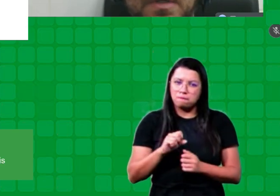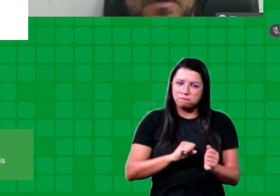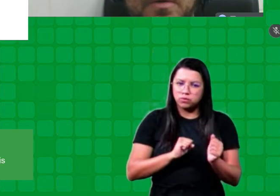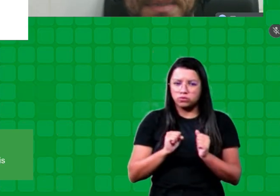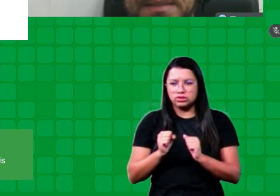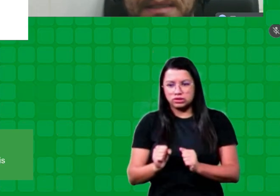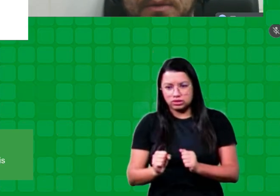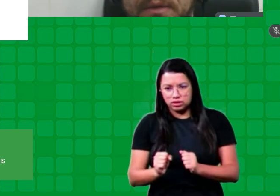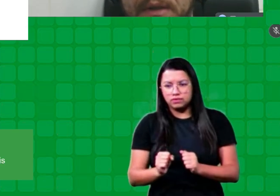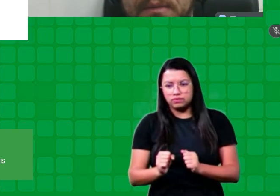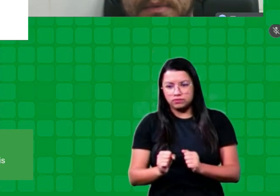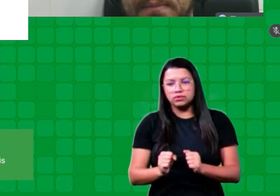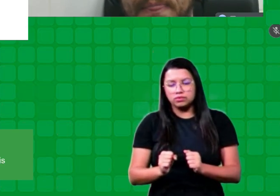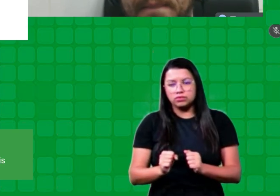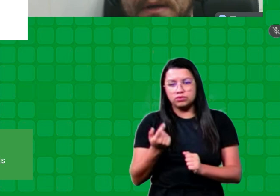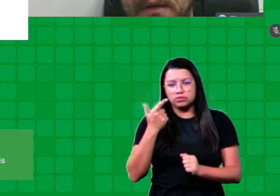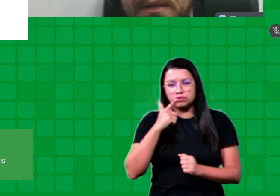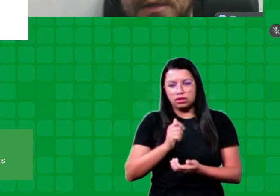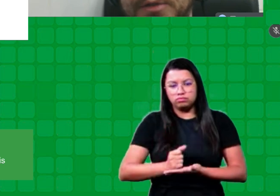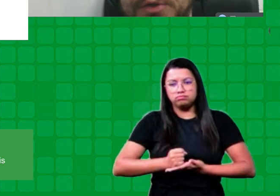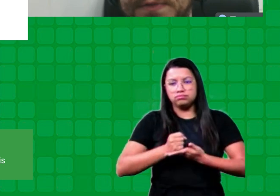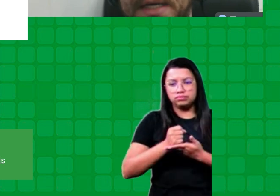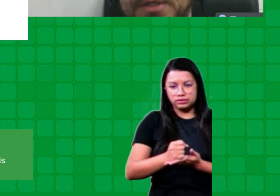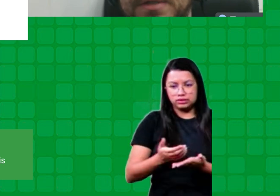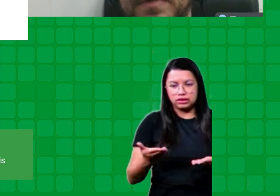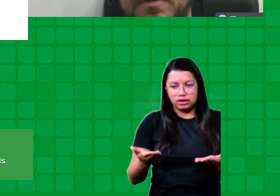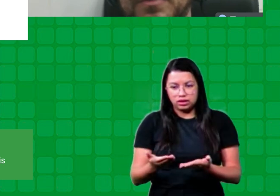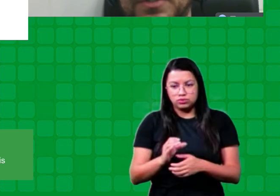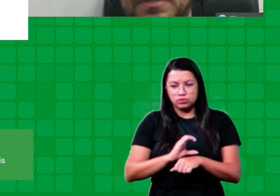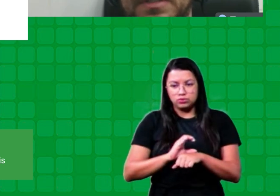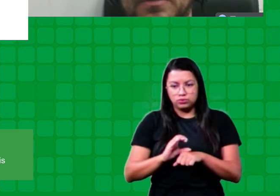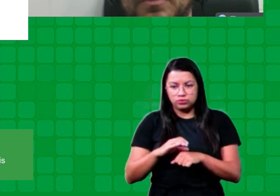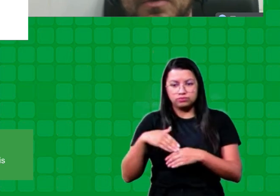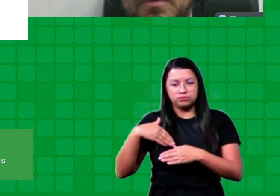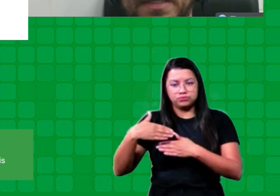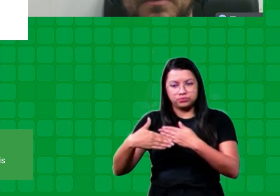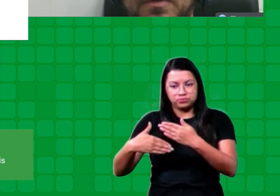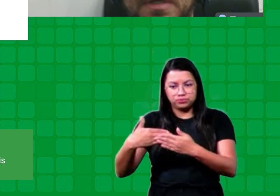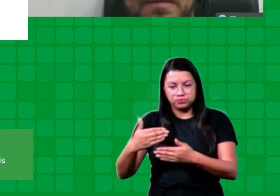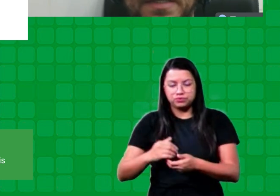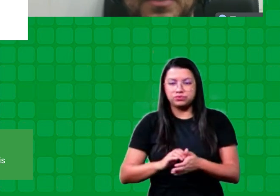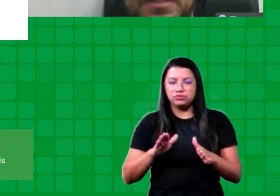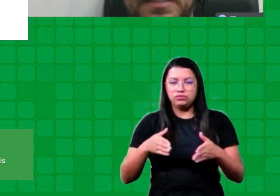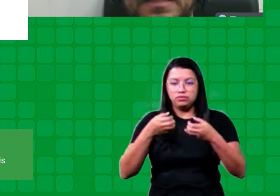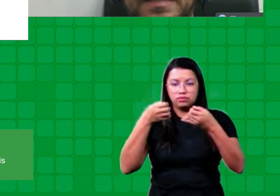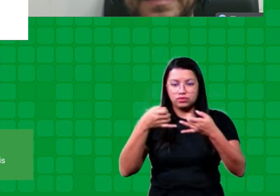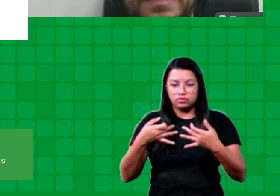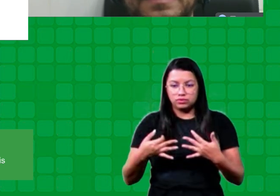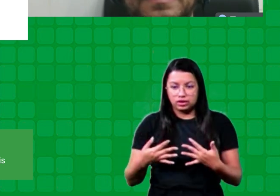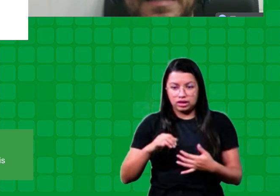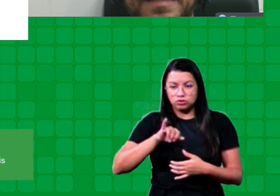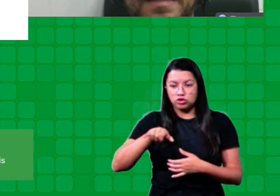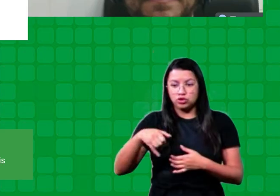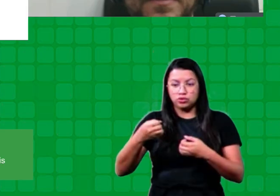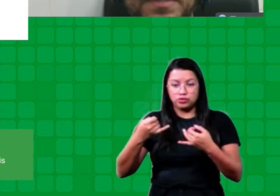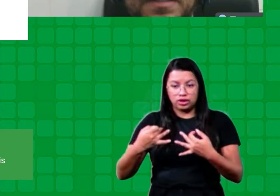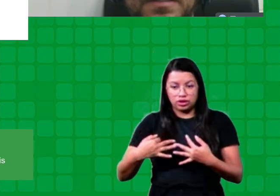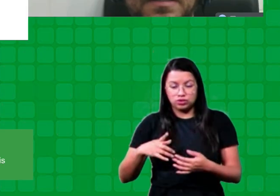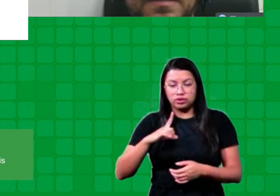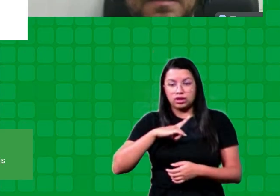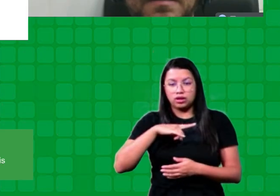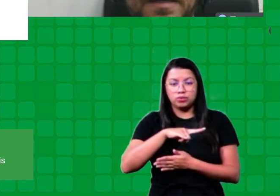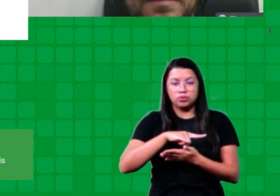curso com o passar do tempo. Então, a justificativa contida no documento que eu acabei de ler atrás, ela